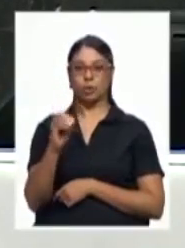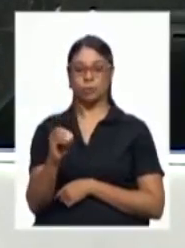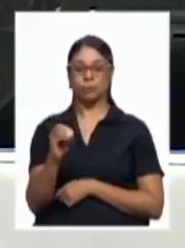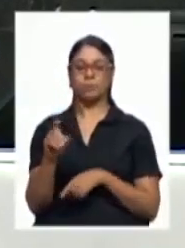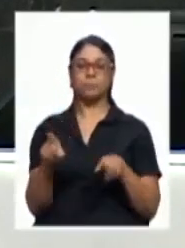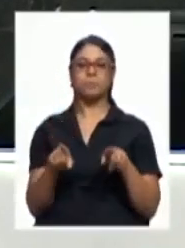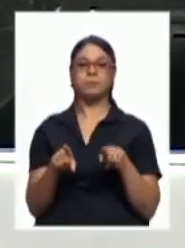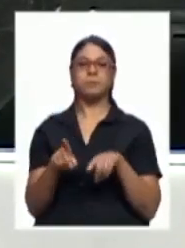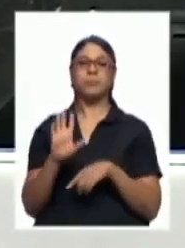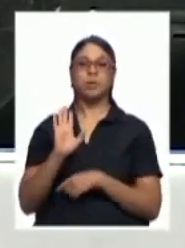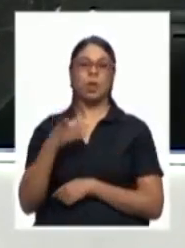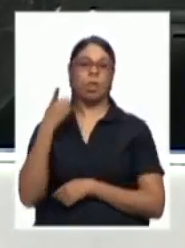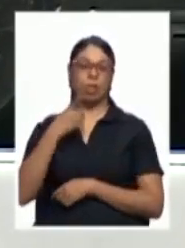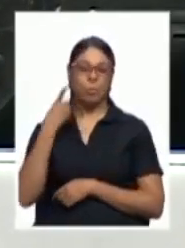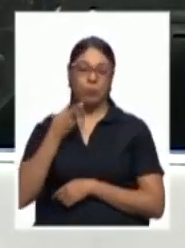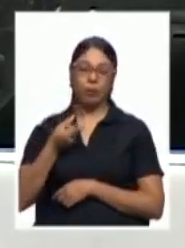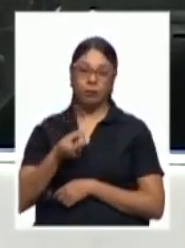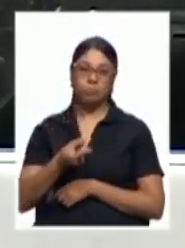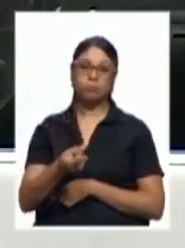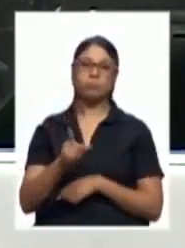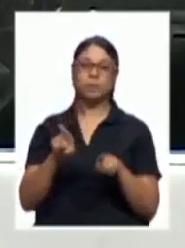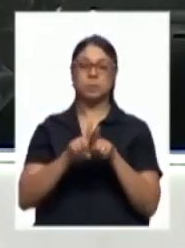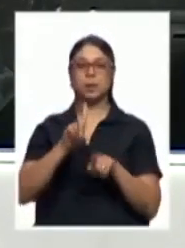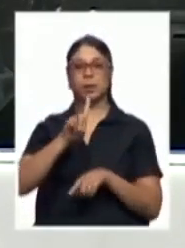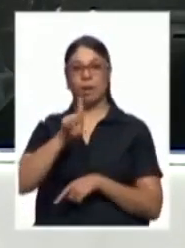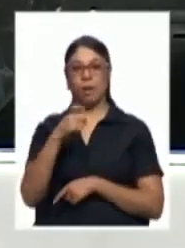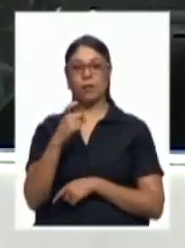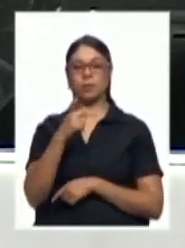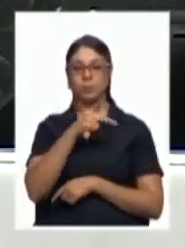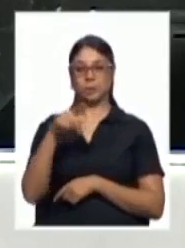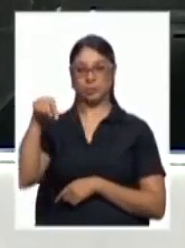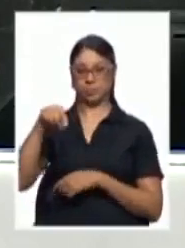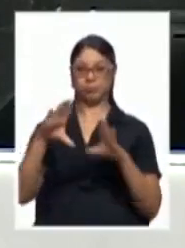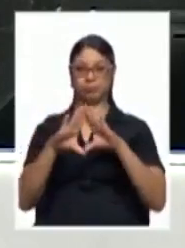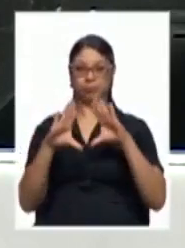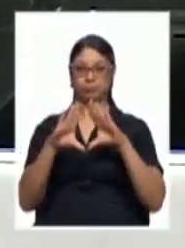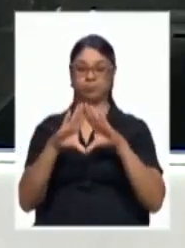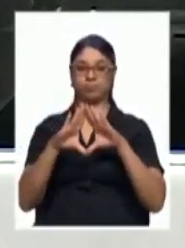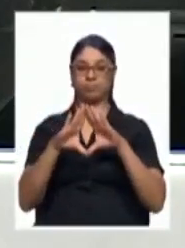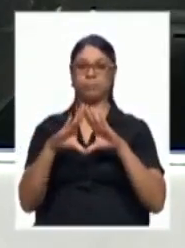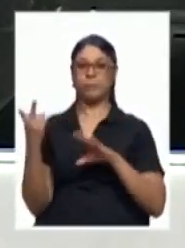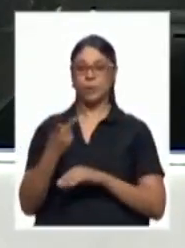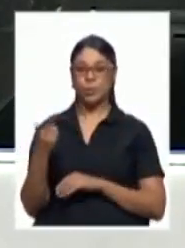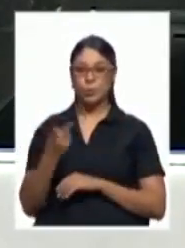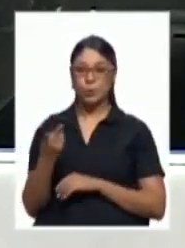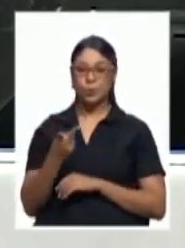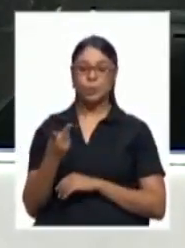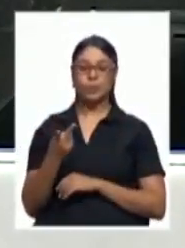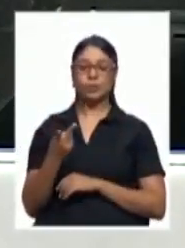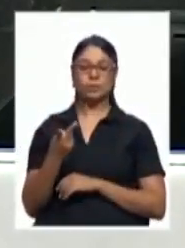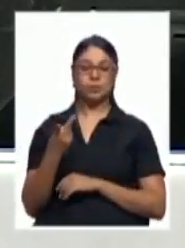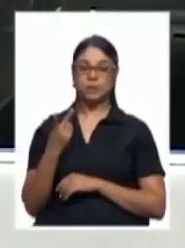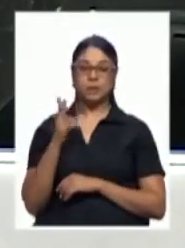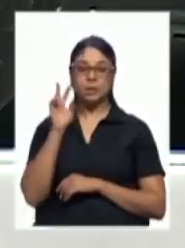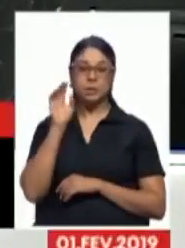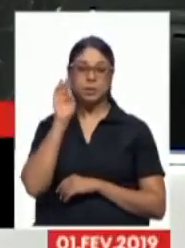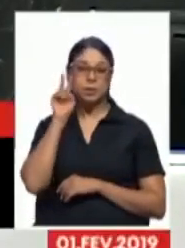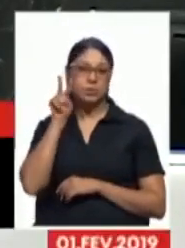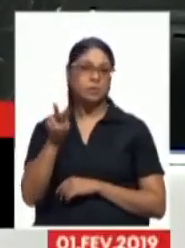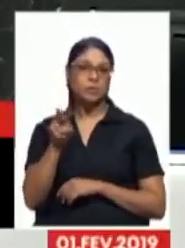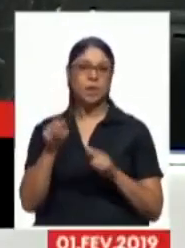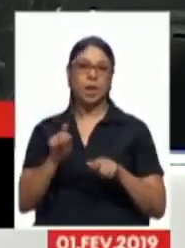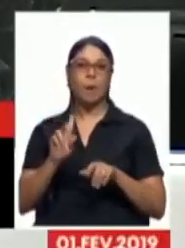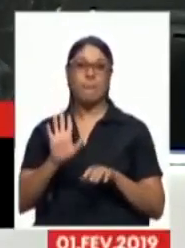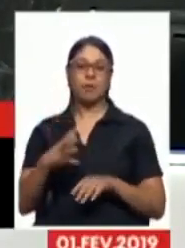Deputado por vários mandatos e ex-presidente dessa casa. Eles são presenças invisíveis, mas muito